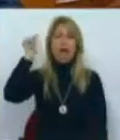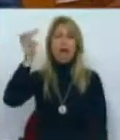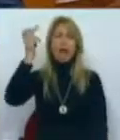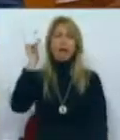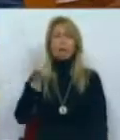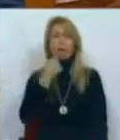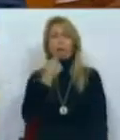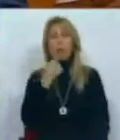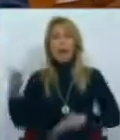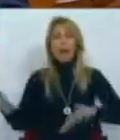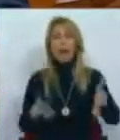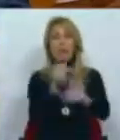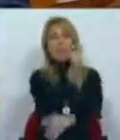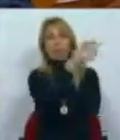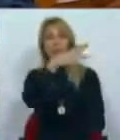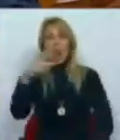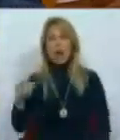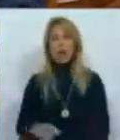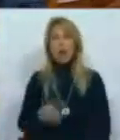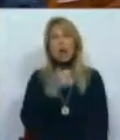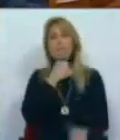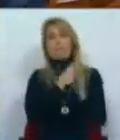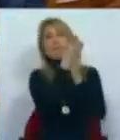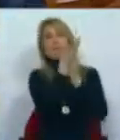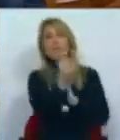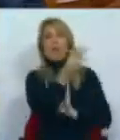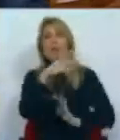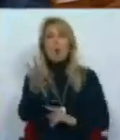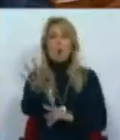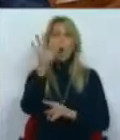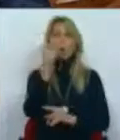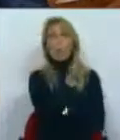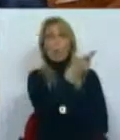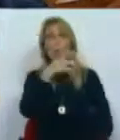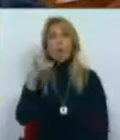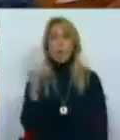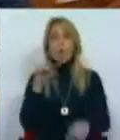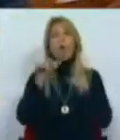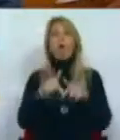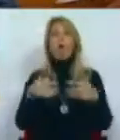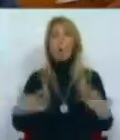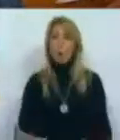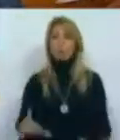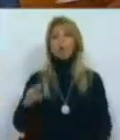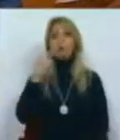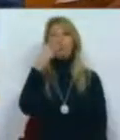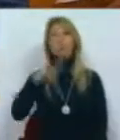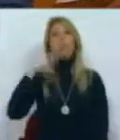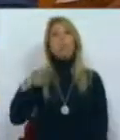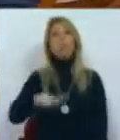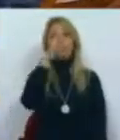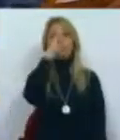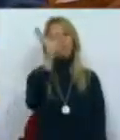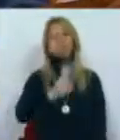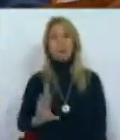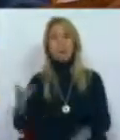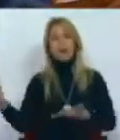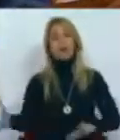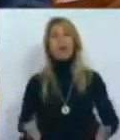medidas erradas e de opções erradas, os portugueses sabem hoje que têm um rumo certo a